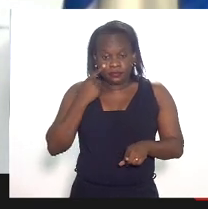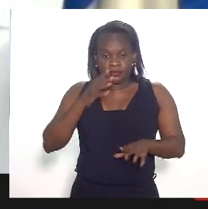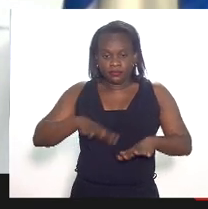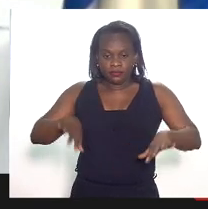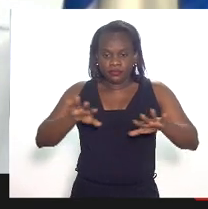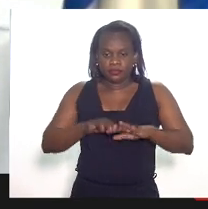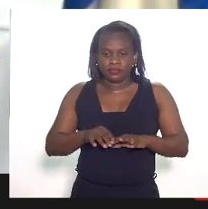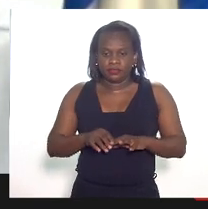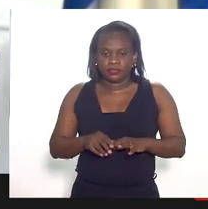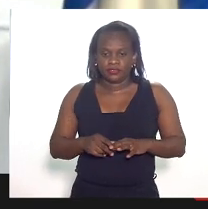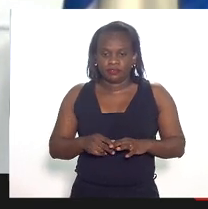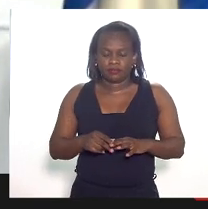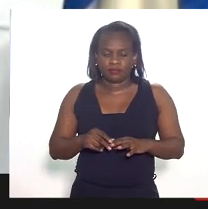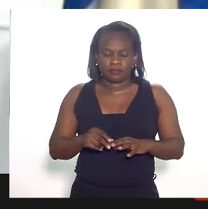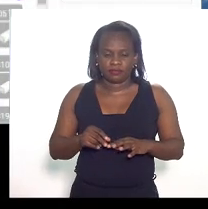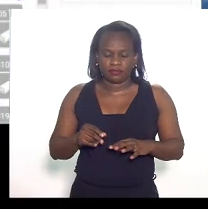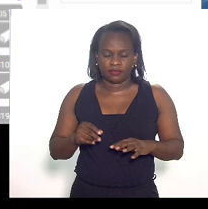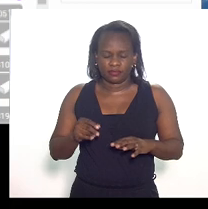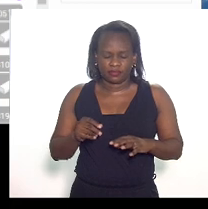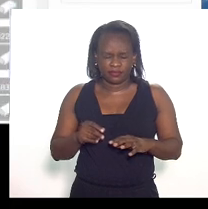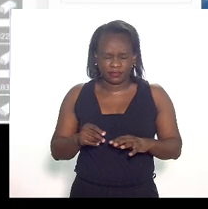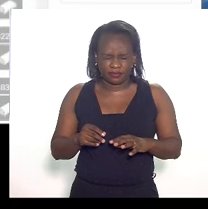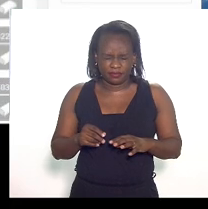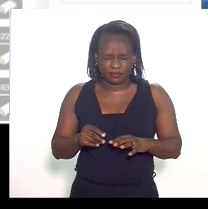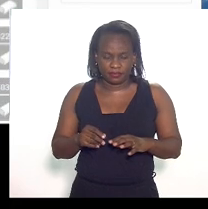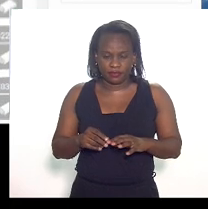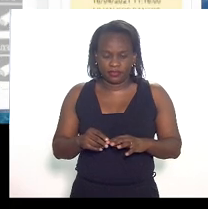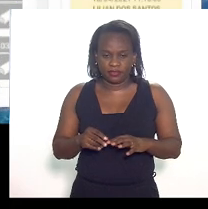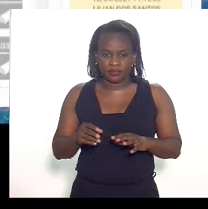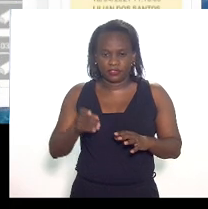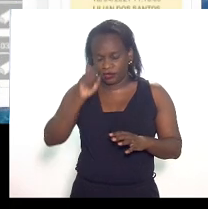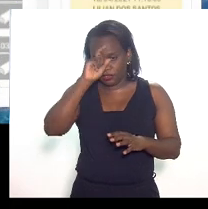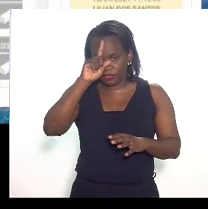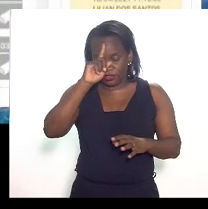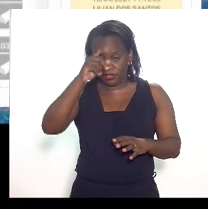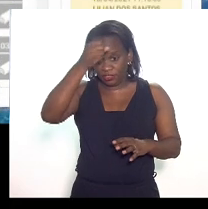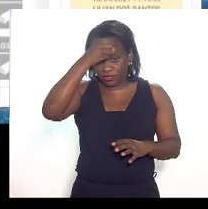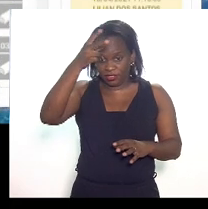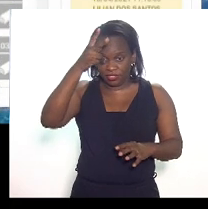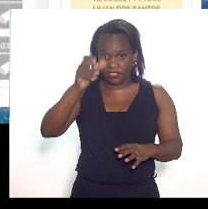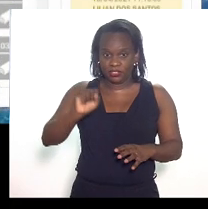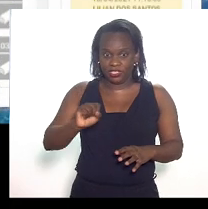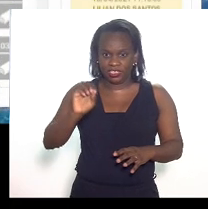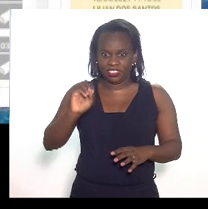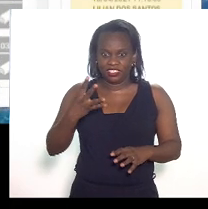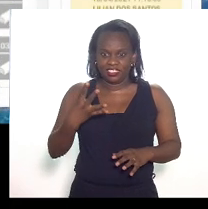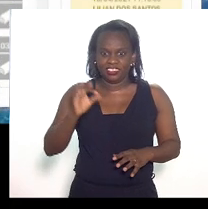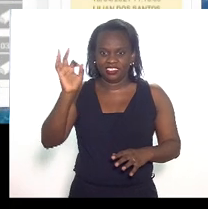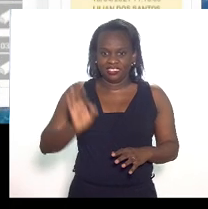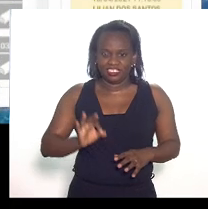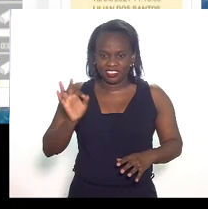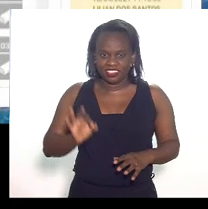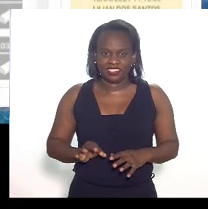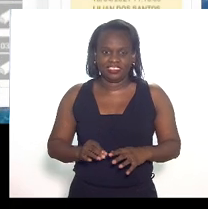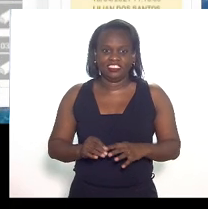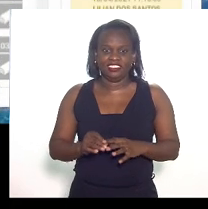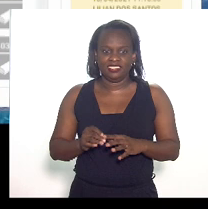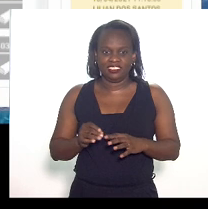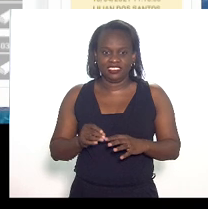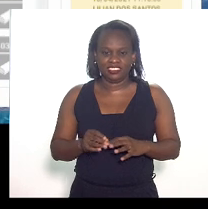isso vem se comportando dentro do hospital. Então, aqui eu vejo a taxa de ocupação do hospital, 84%. Quantos